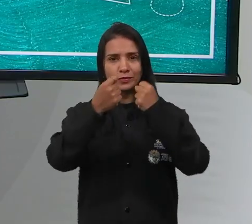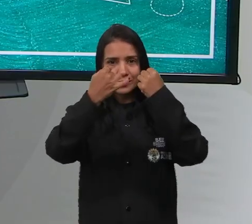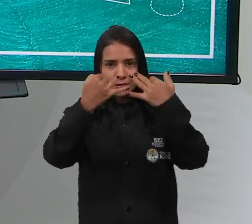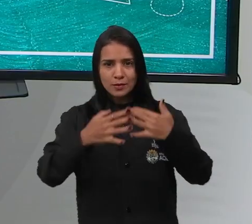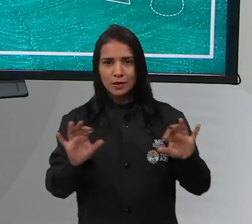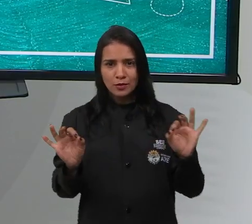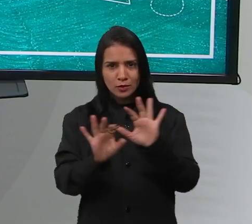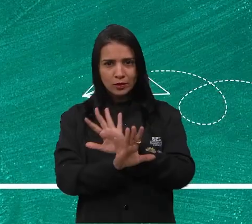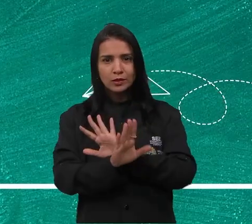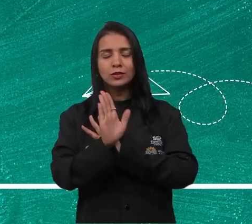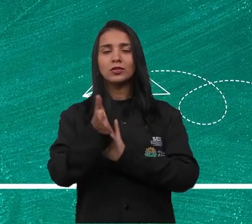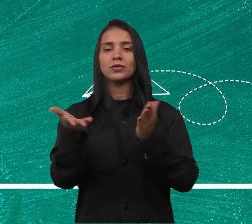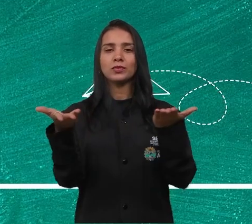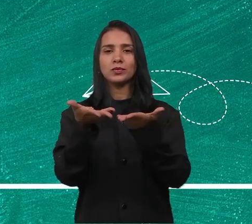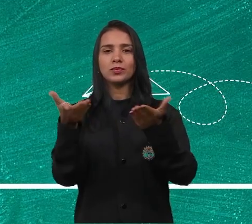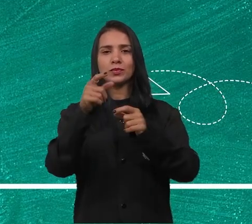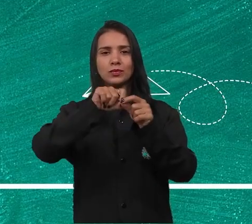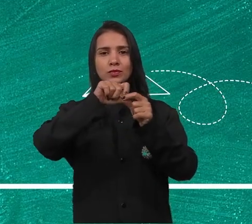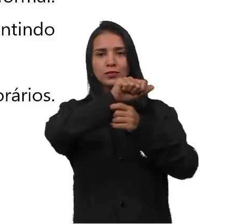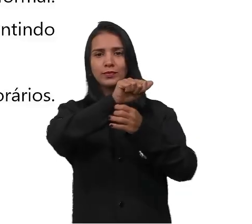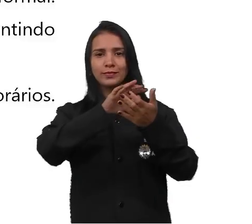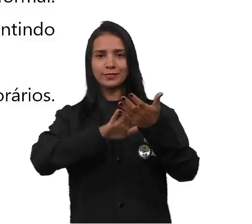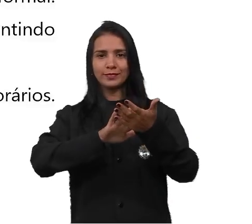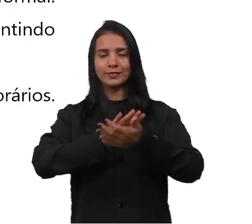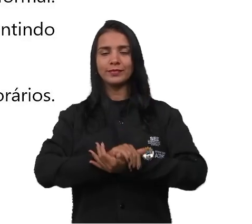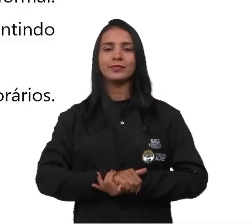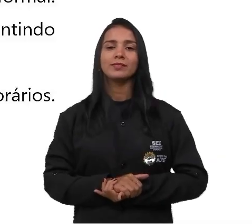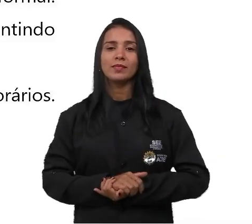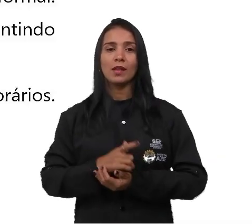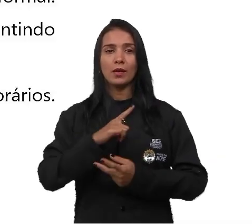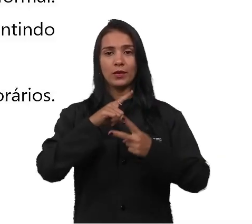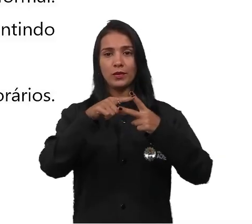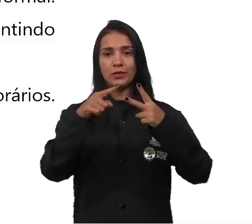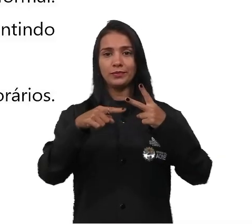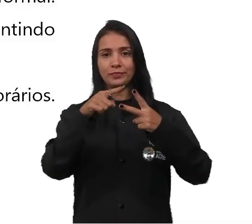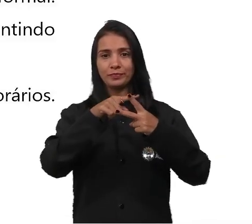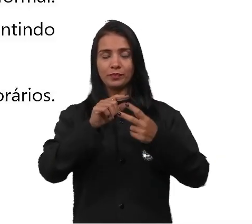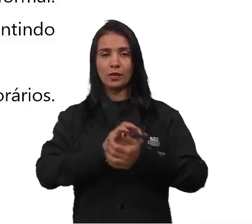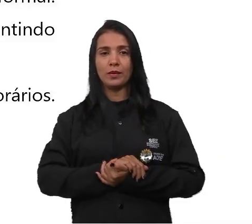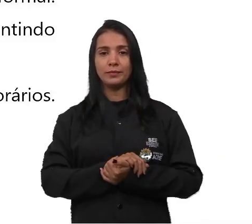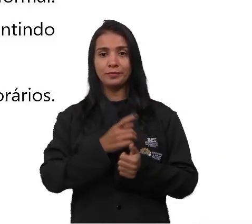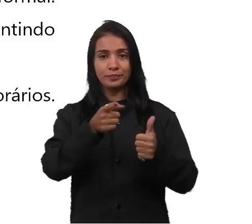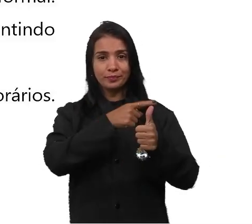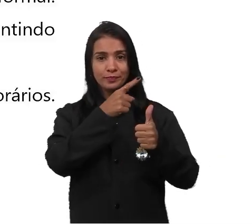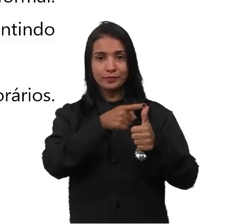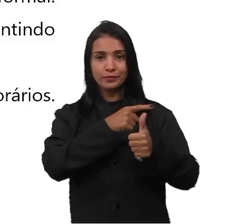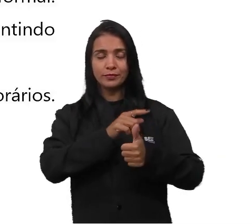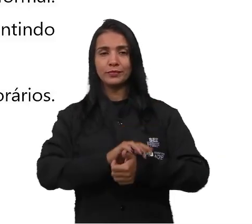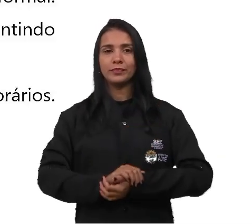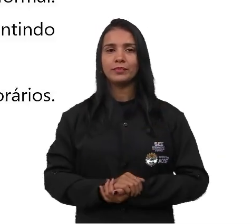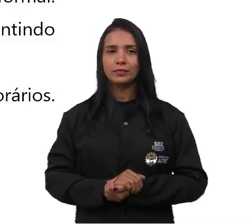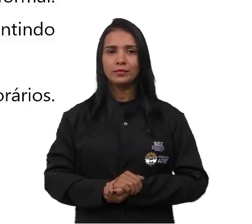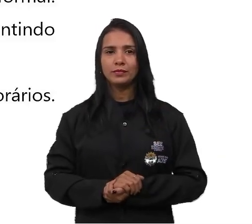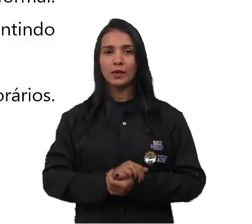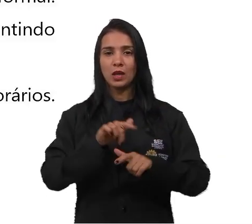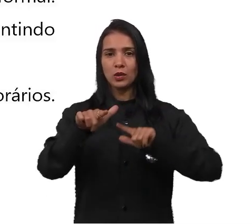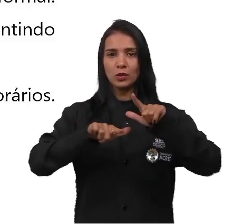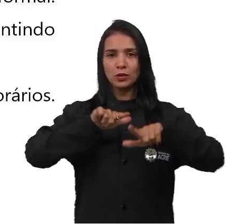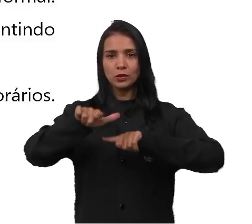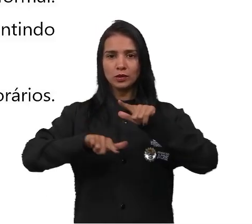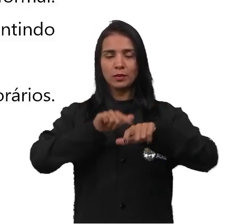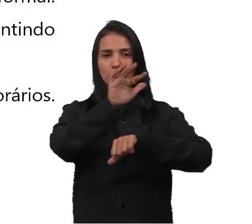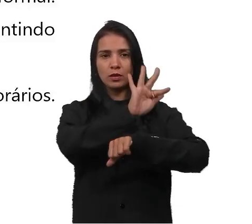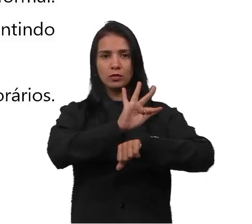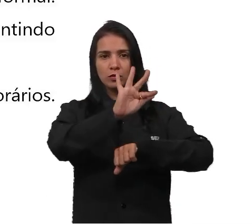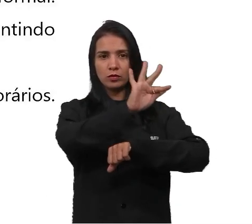nossa atividade. Nós temos aqui duas questões. Primeira questão. O trabalho formal